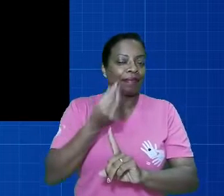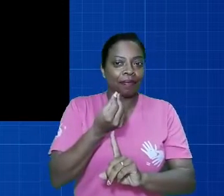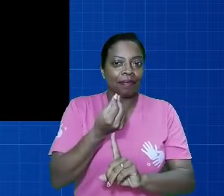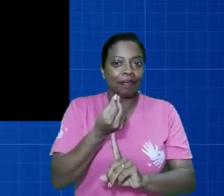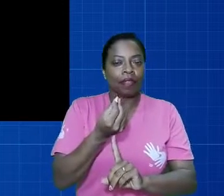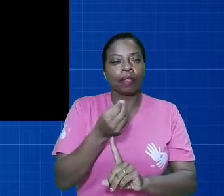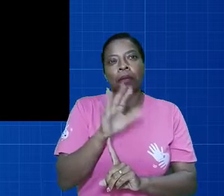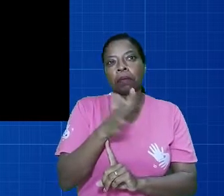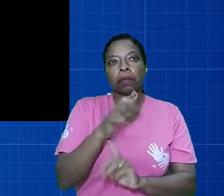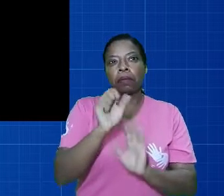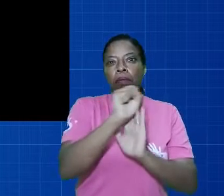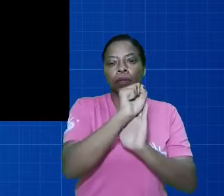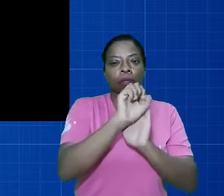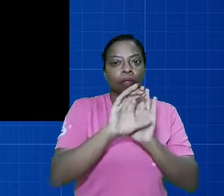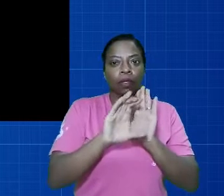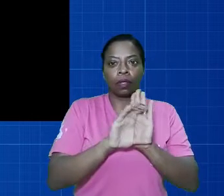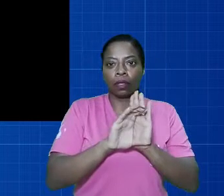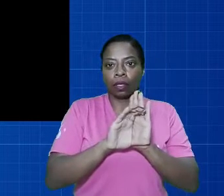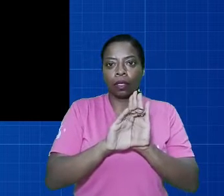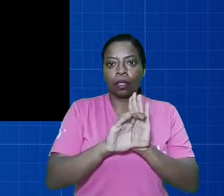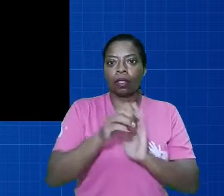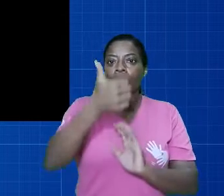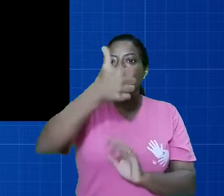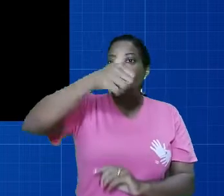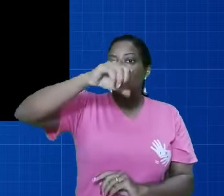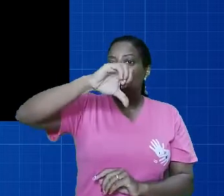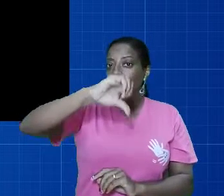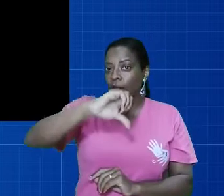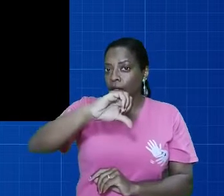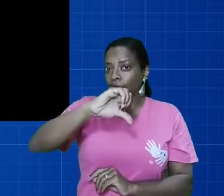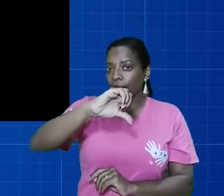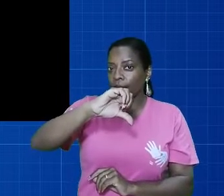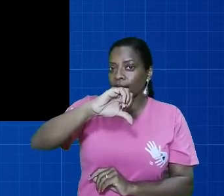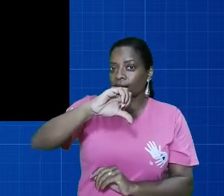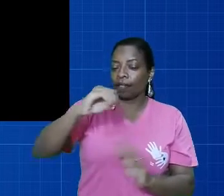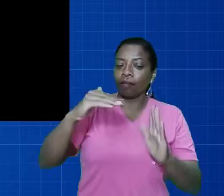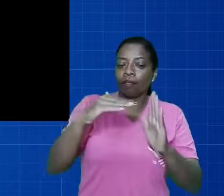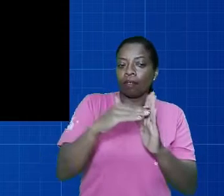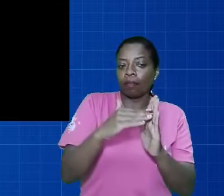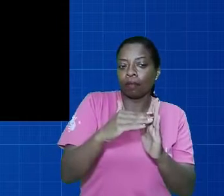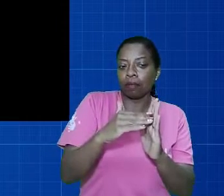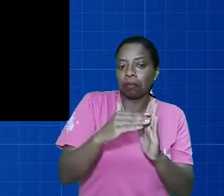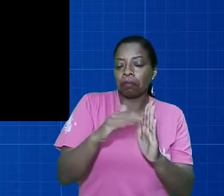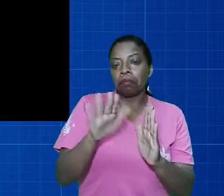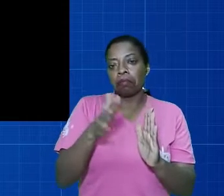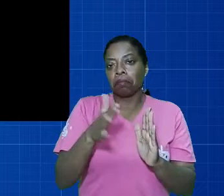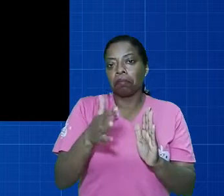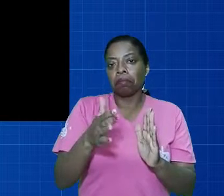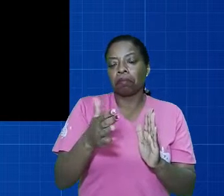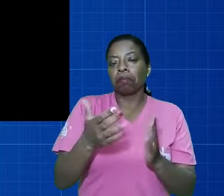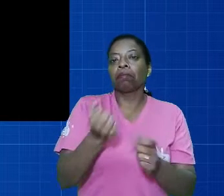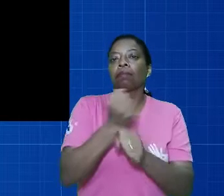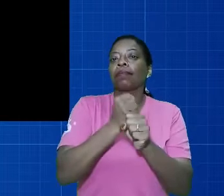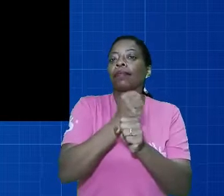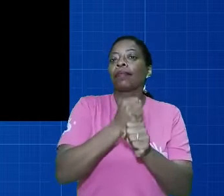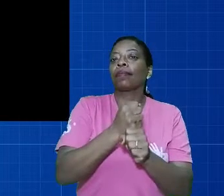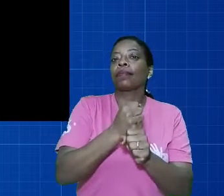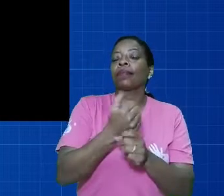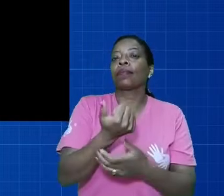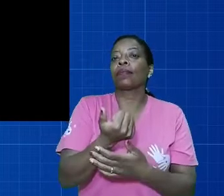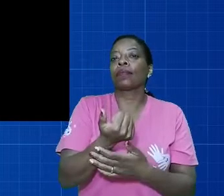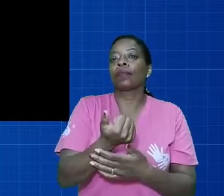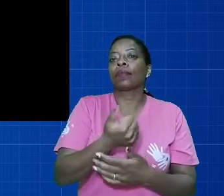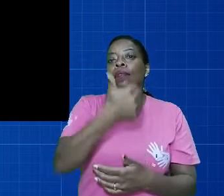do final ali do século XIX até os anos 80, né? Antes dos